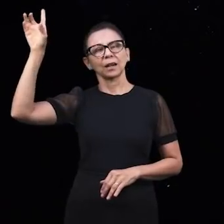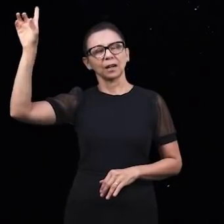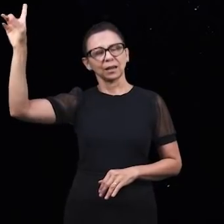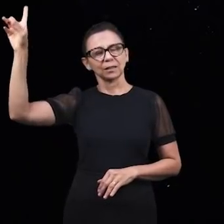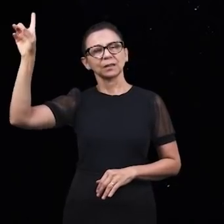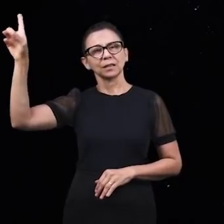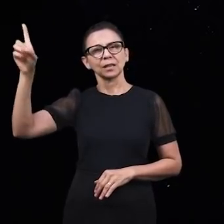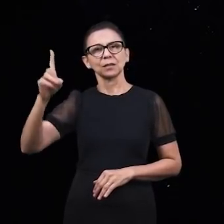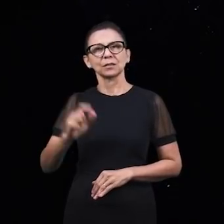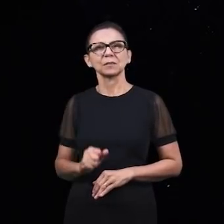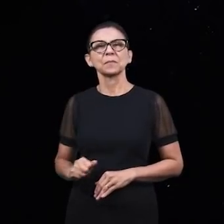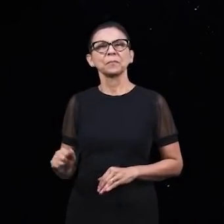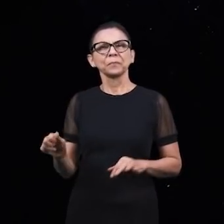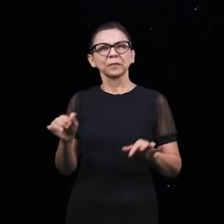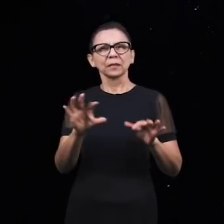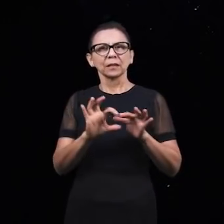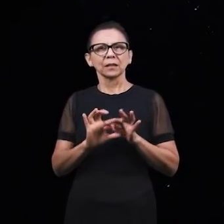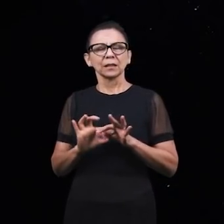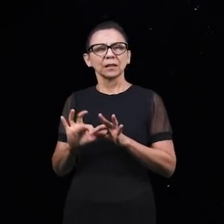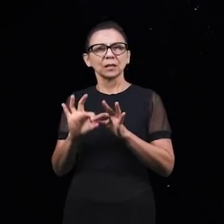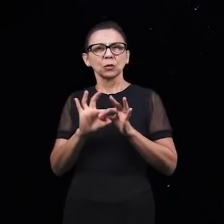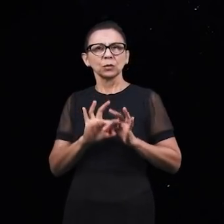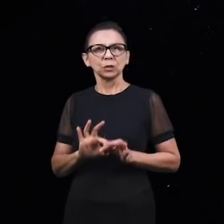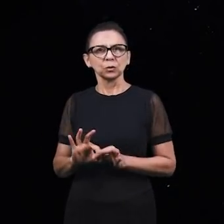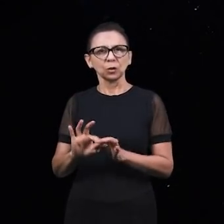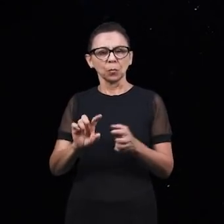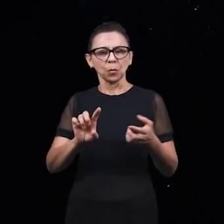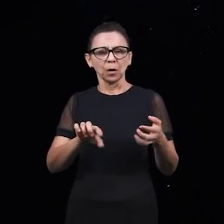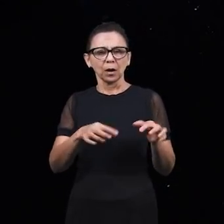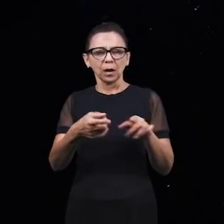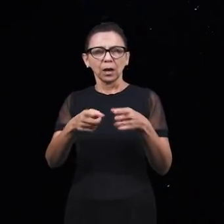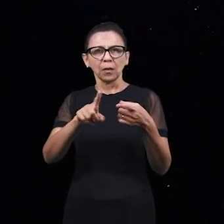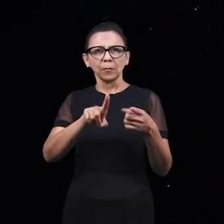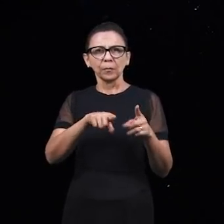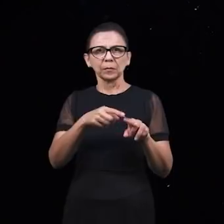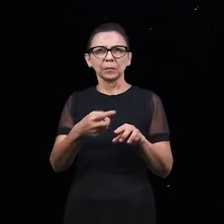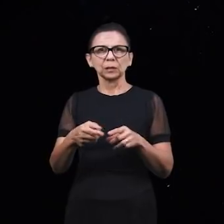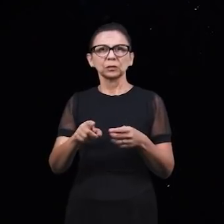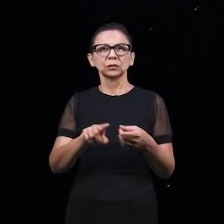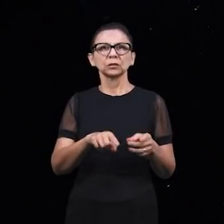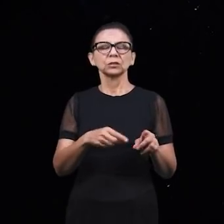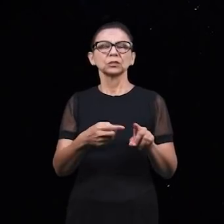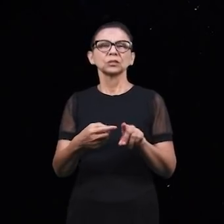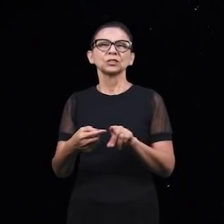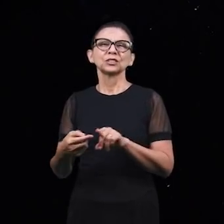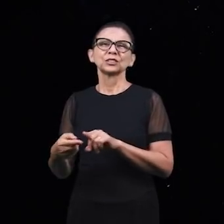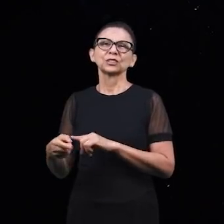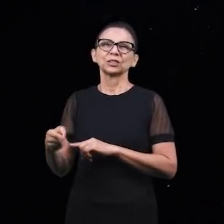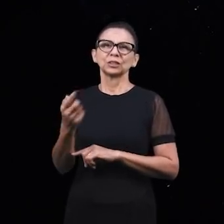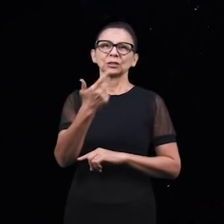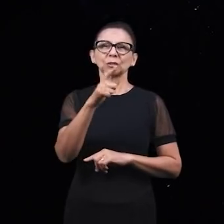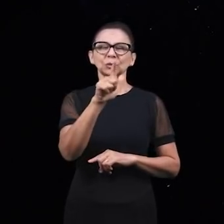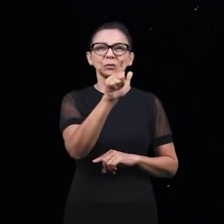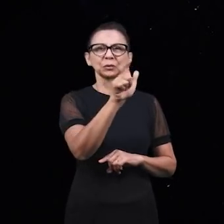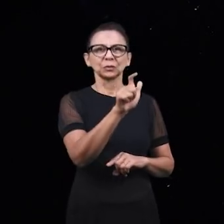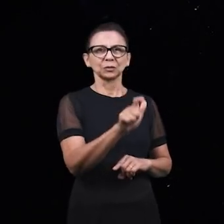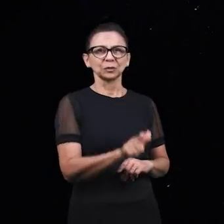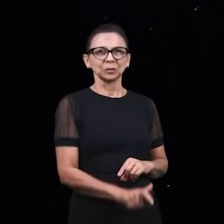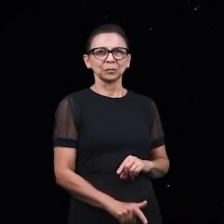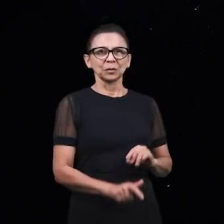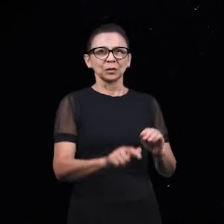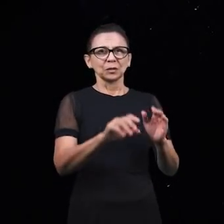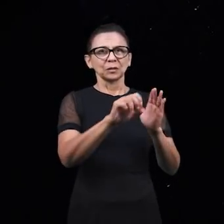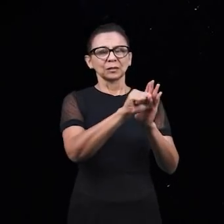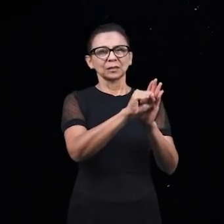uma delas. Ao unir-se à melodia de William Bradbury, tornou-se o mais popular do século